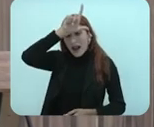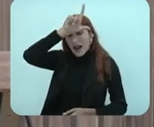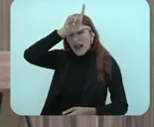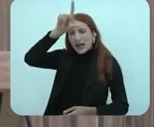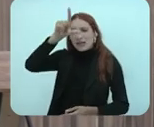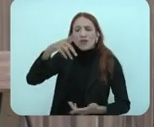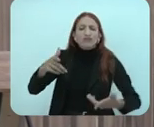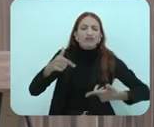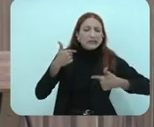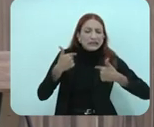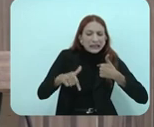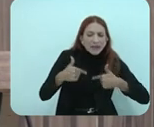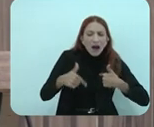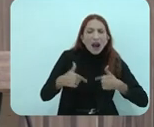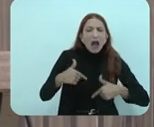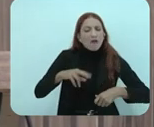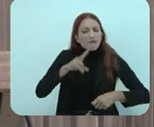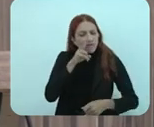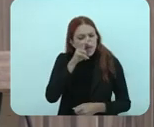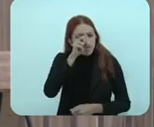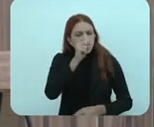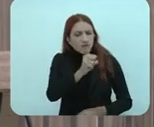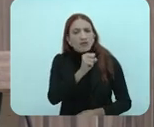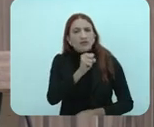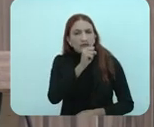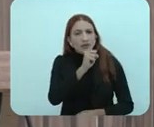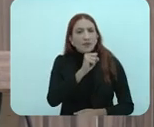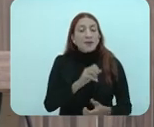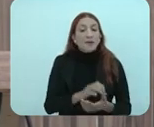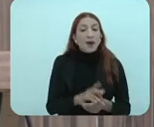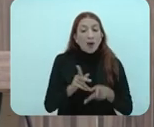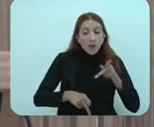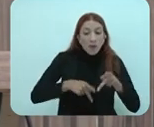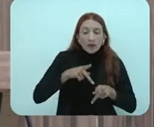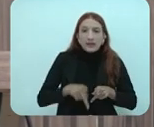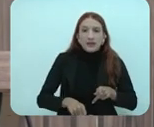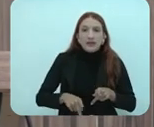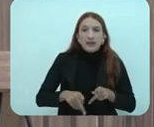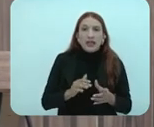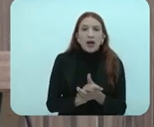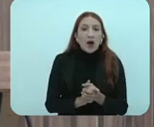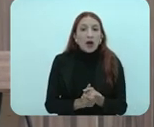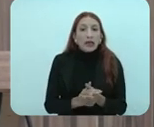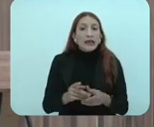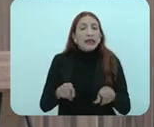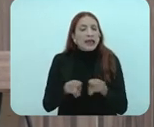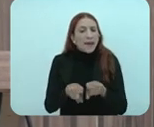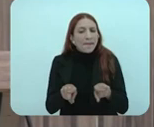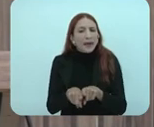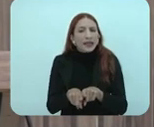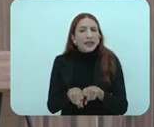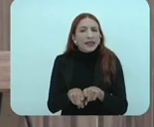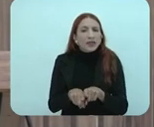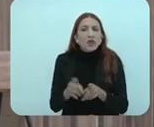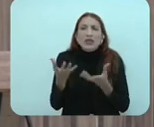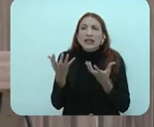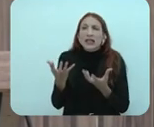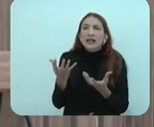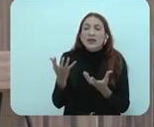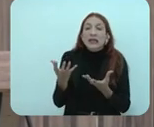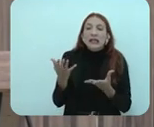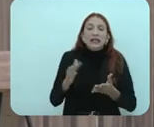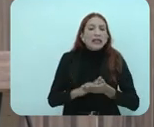temos trabalhado firme e forte pelo nosso povo, da nossa cidade. O nosso propósito é ter